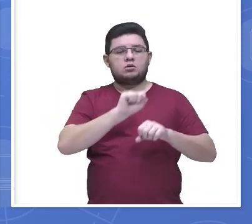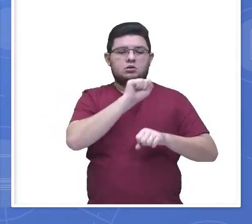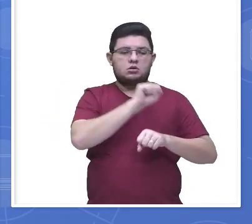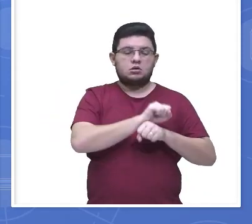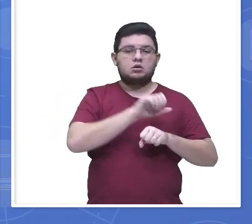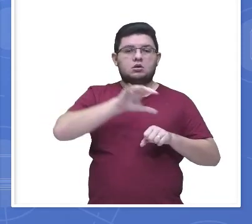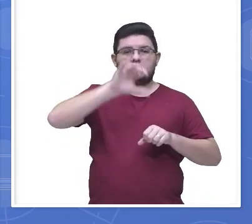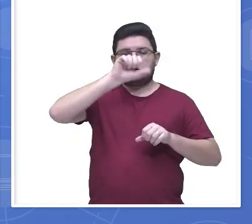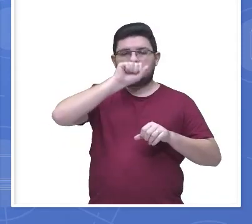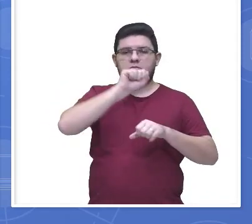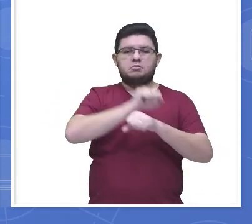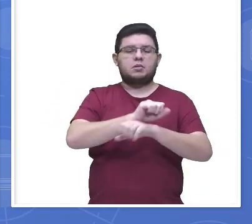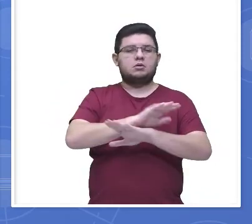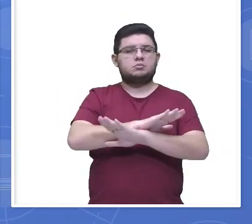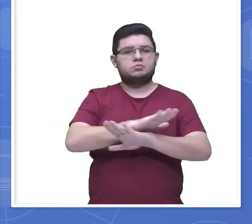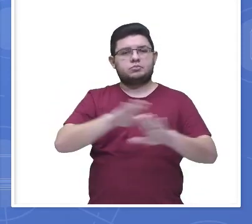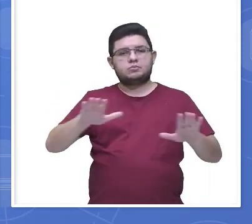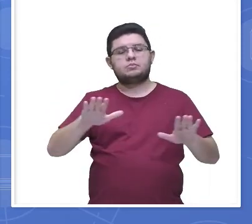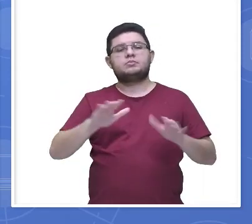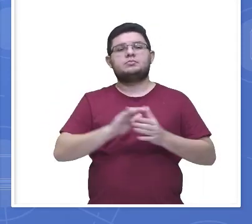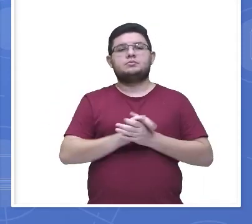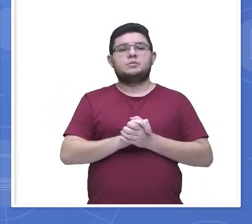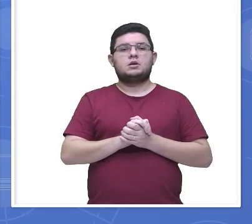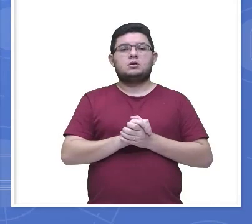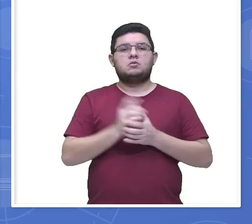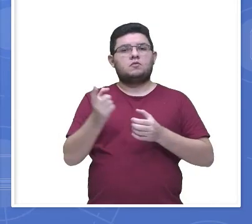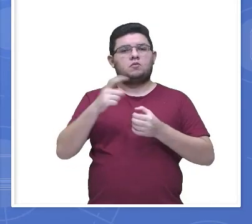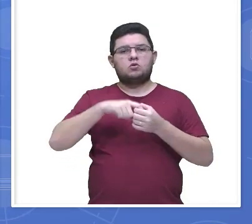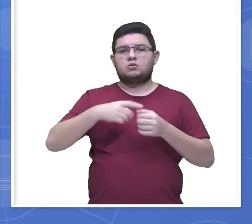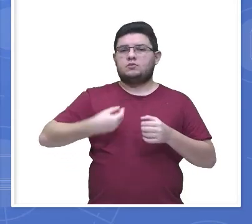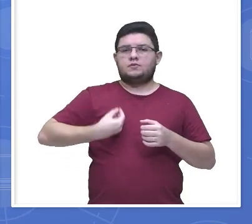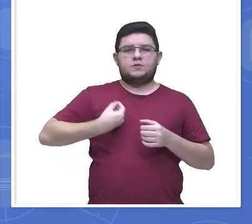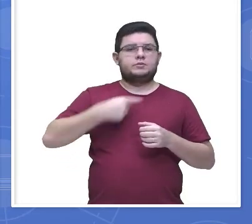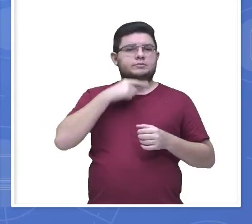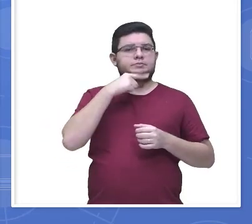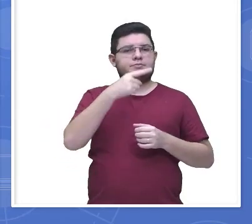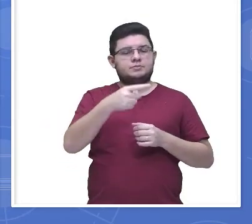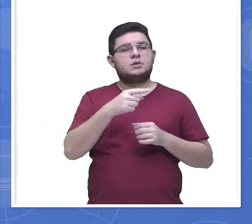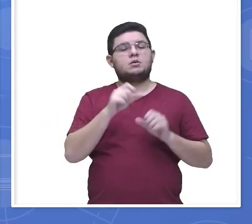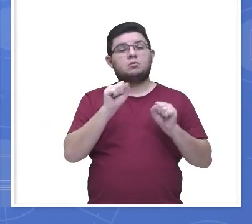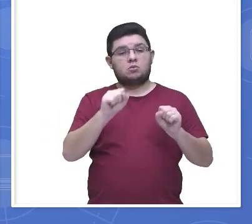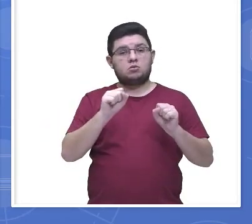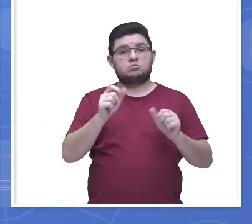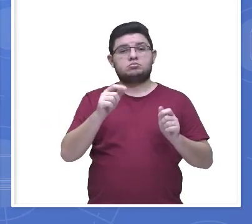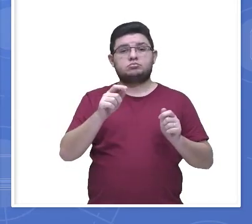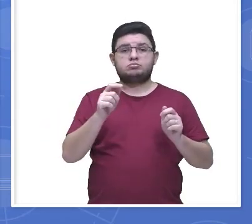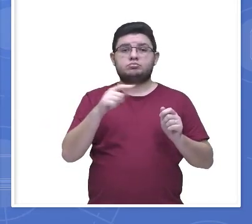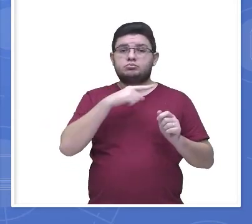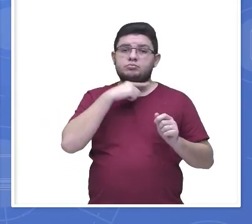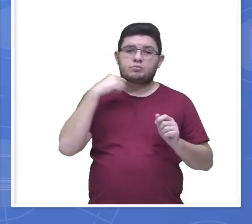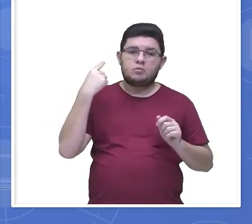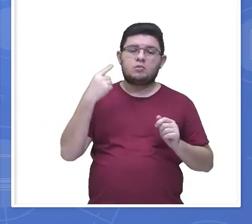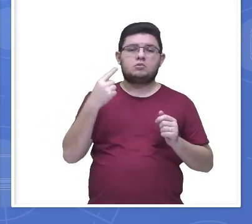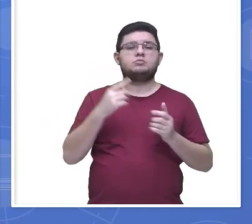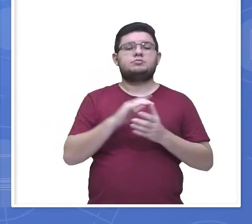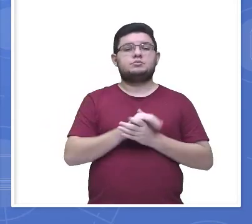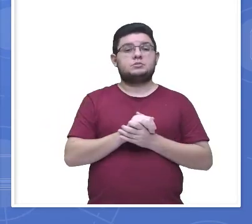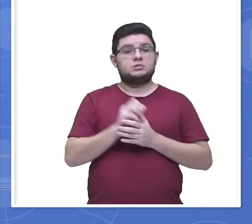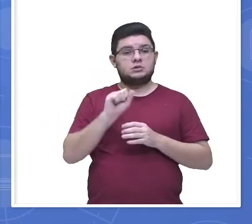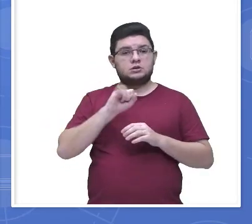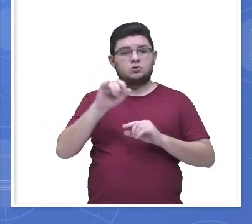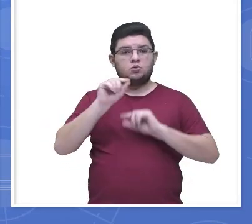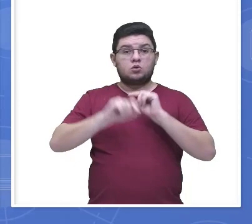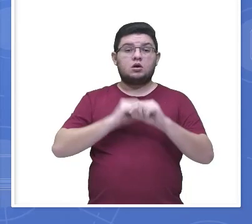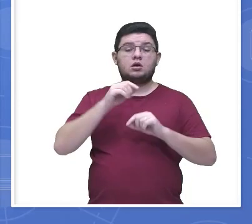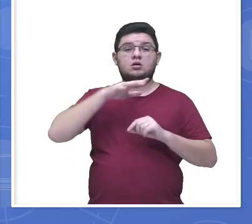respiratória irreversível, ou seja, leva à morte, né? Pode ser fatal. Então, no caso de algum acidente, algum choque, algum trauma nessa